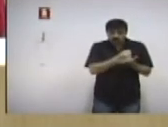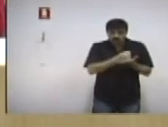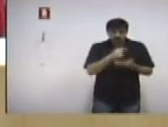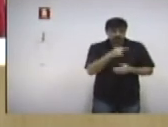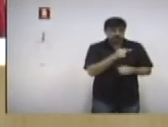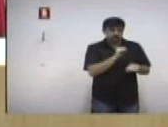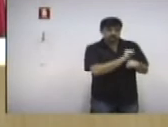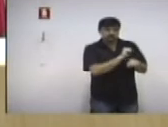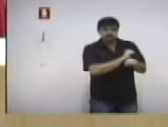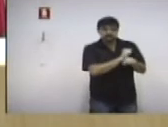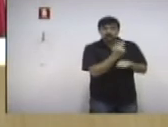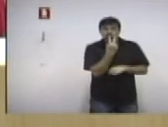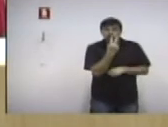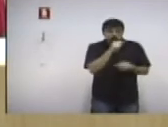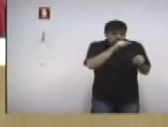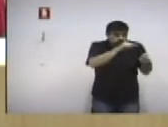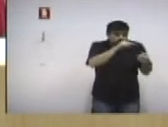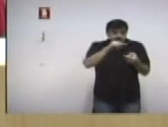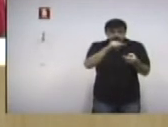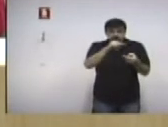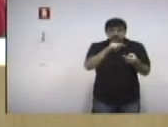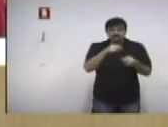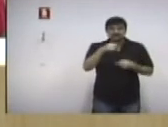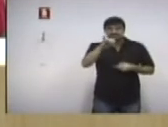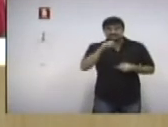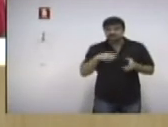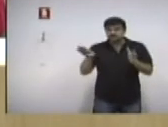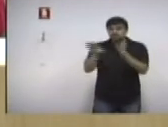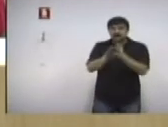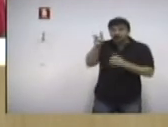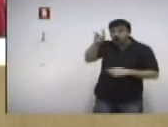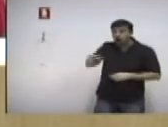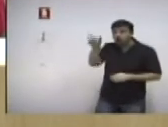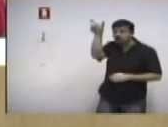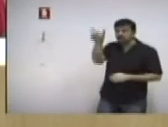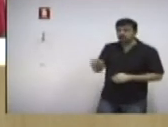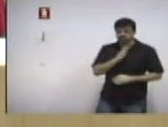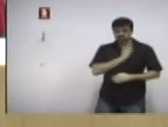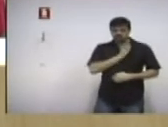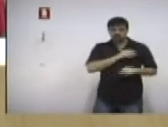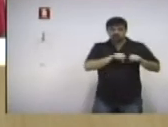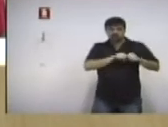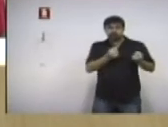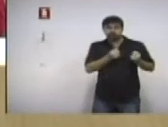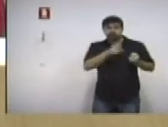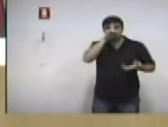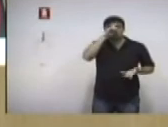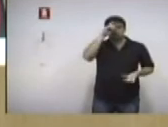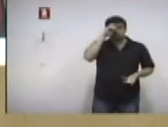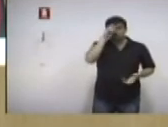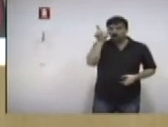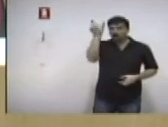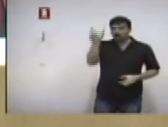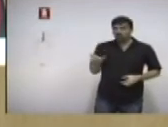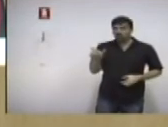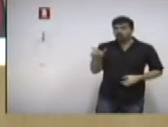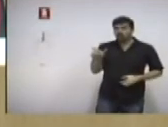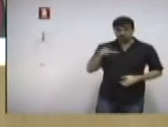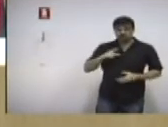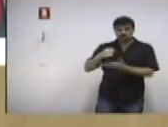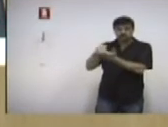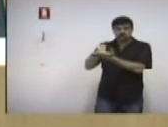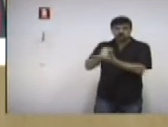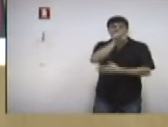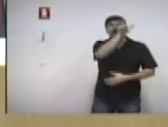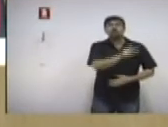provisório Por que emprestaram quer dizer se chegar dois enfartados hoje no hospital municipal um usa streptokinase